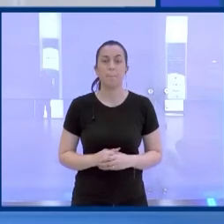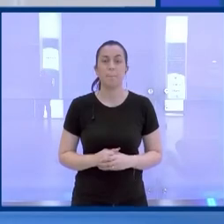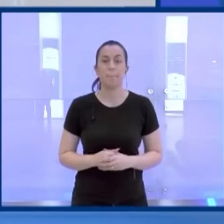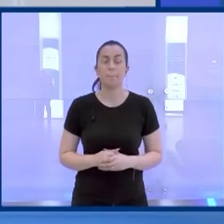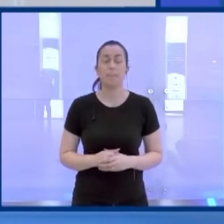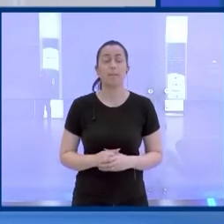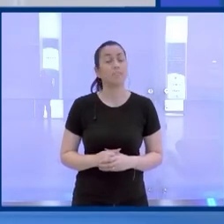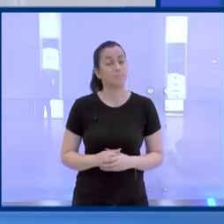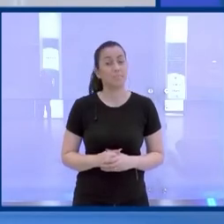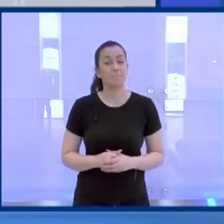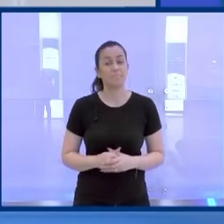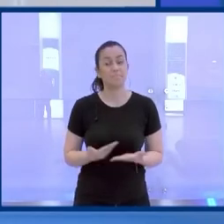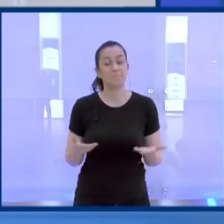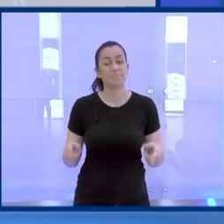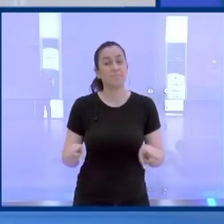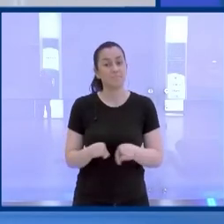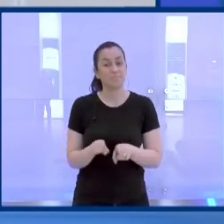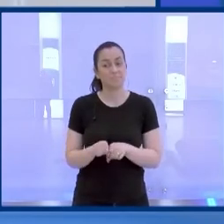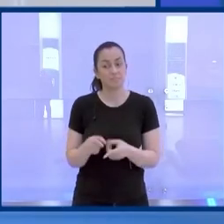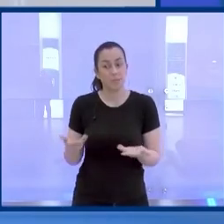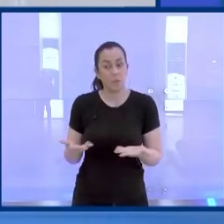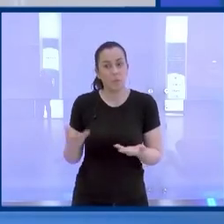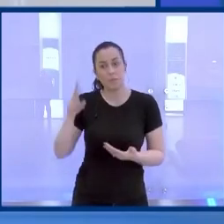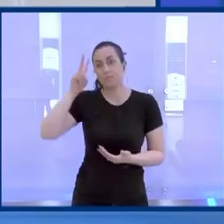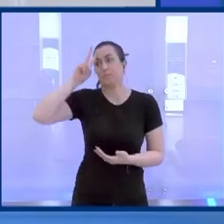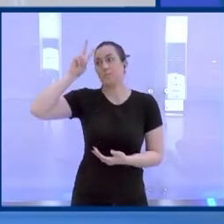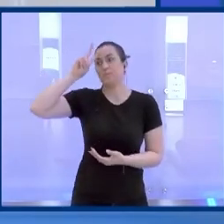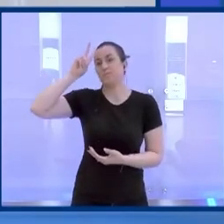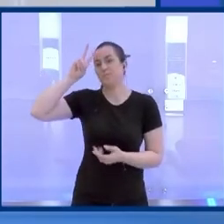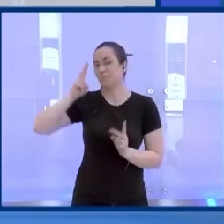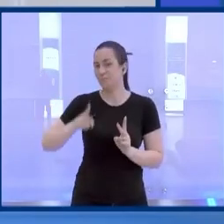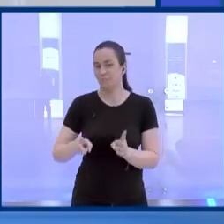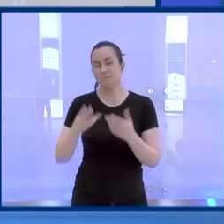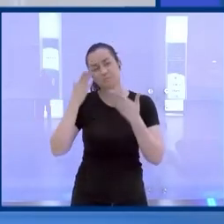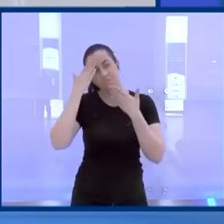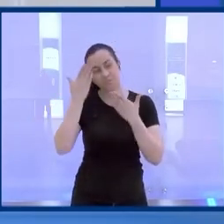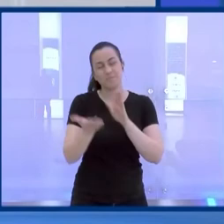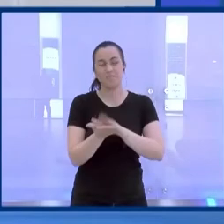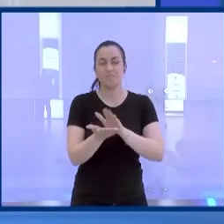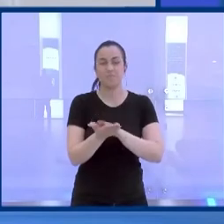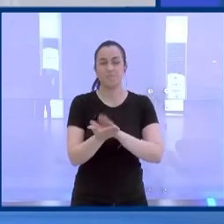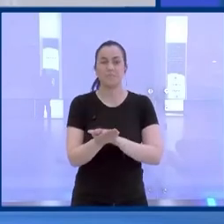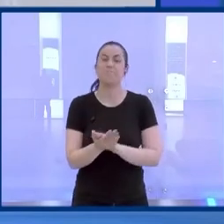para ficar na história, para lembrarmos. Muito obrigado, parabéns.